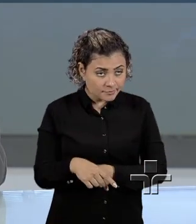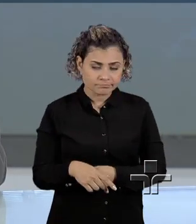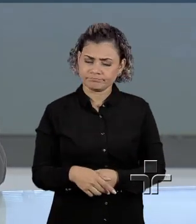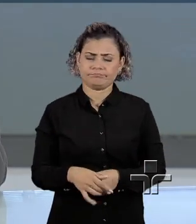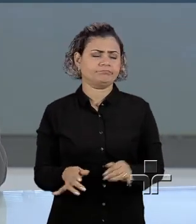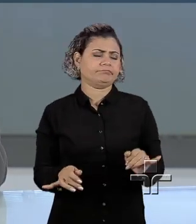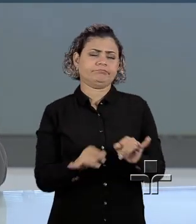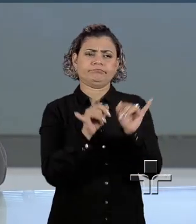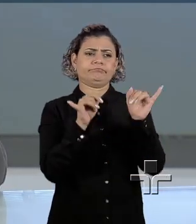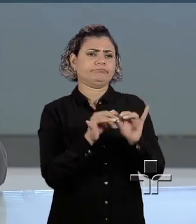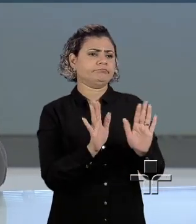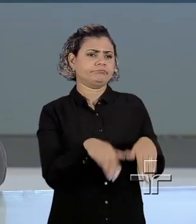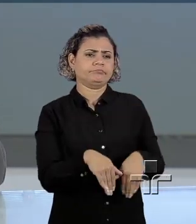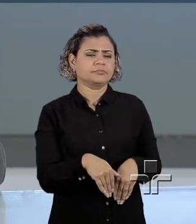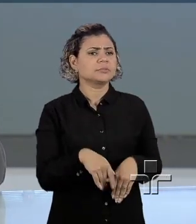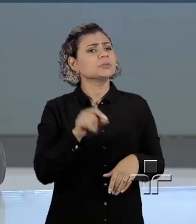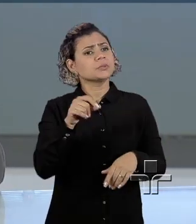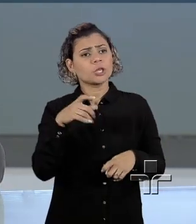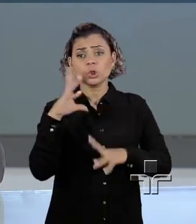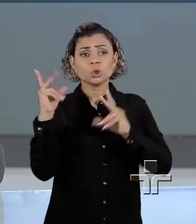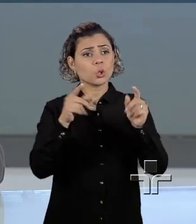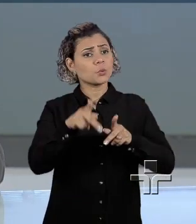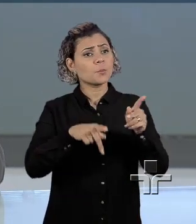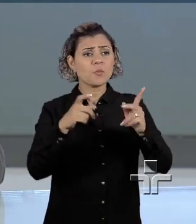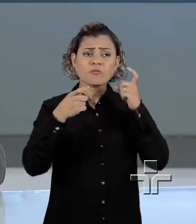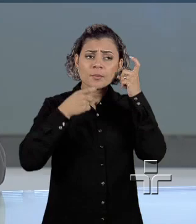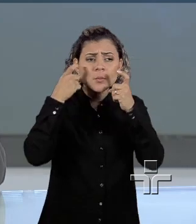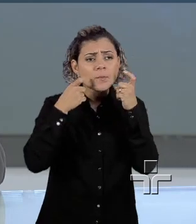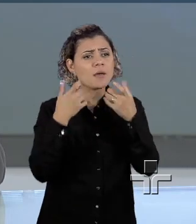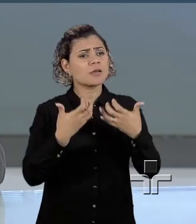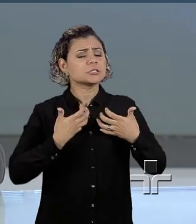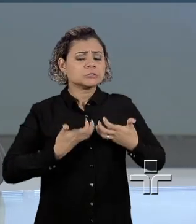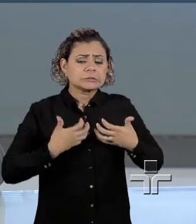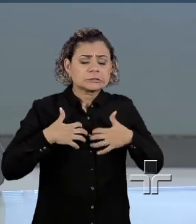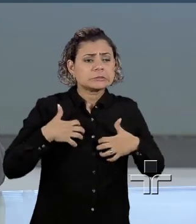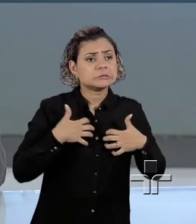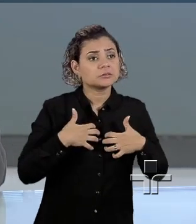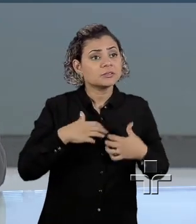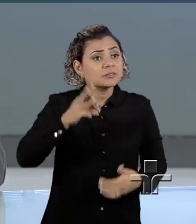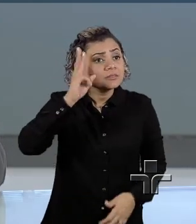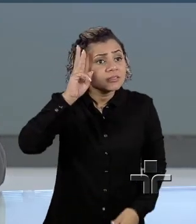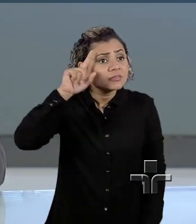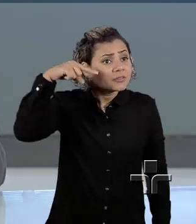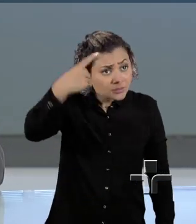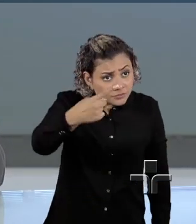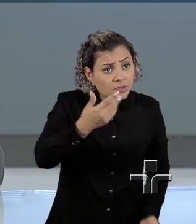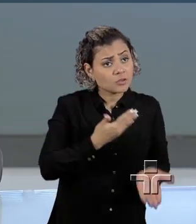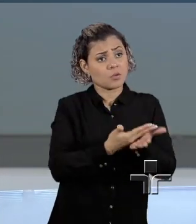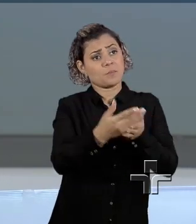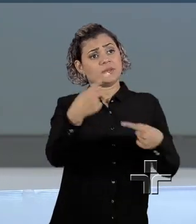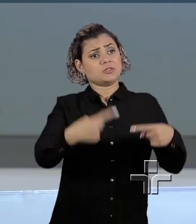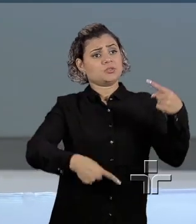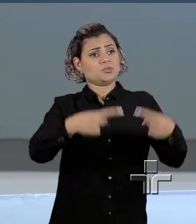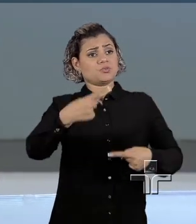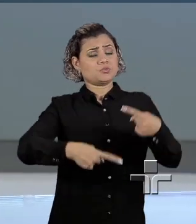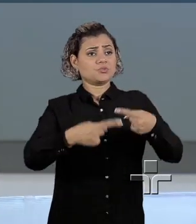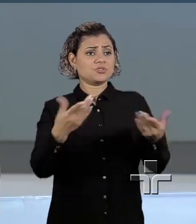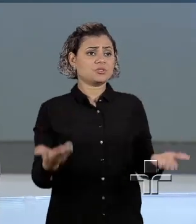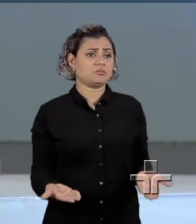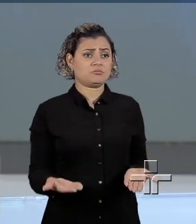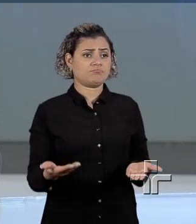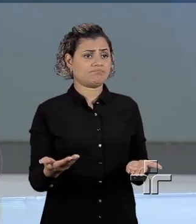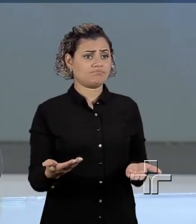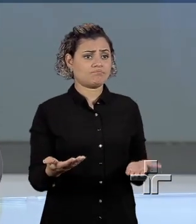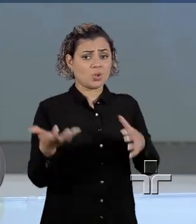vai deixar as pessoas preocupadas, chateadas. E terça-feira, no Congresso, começa a se discutir, vai